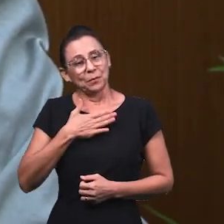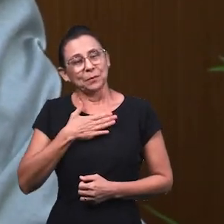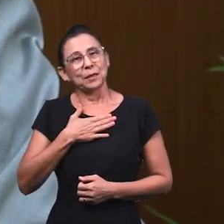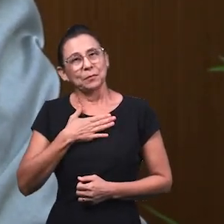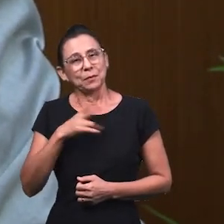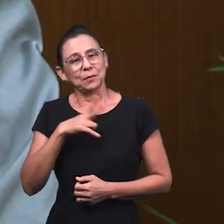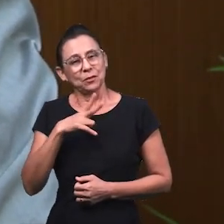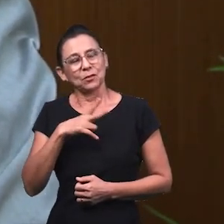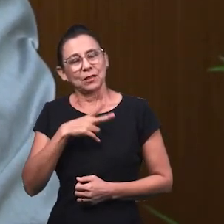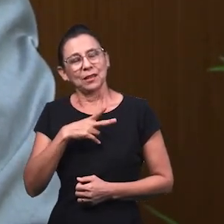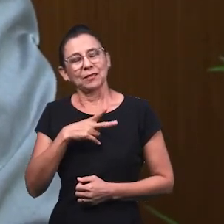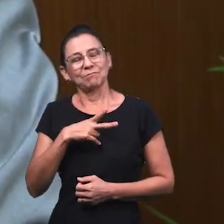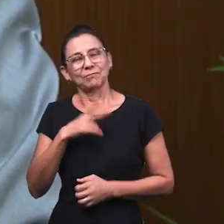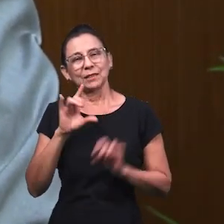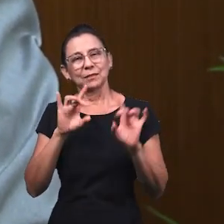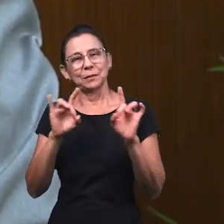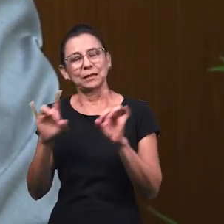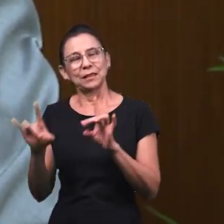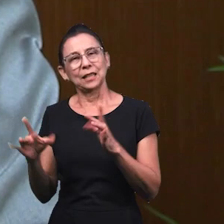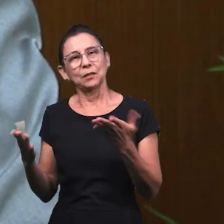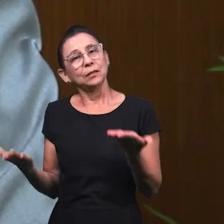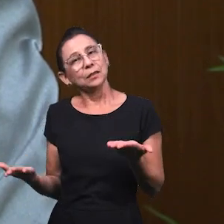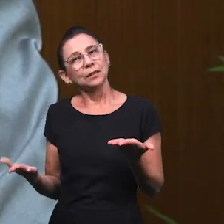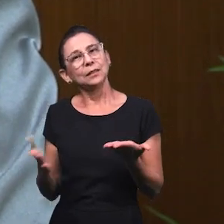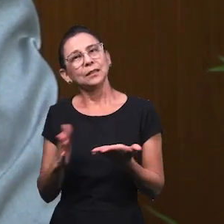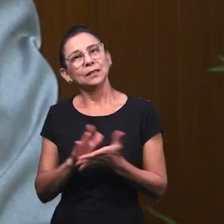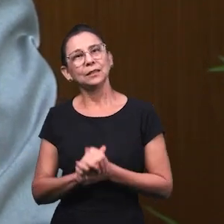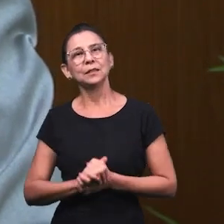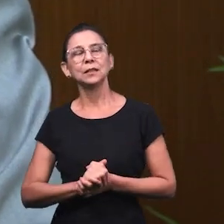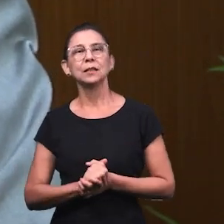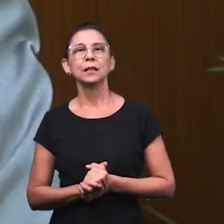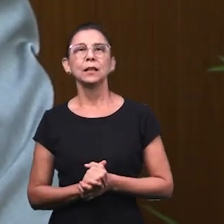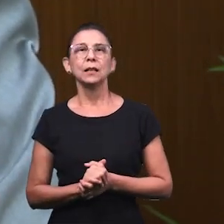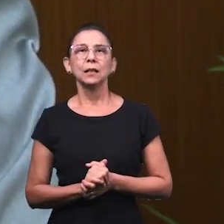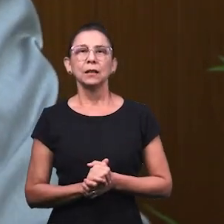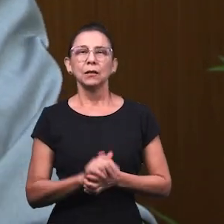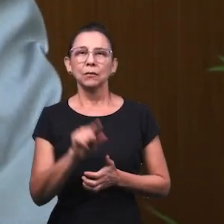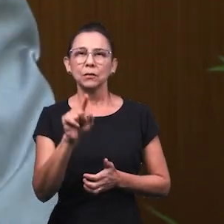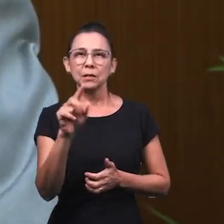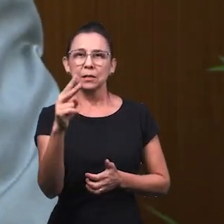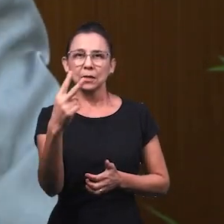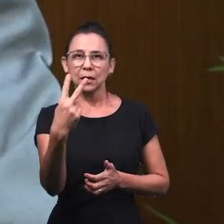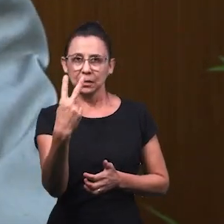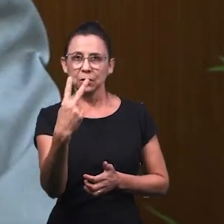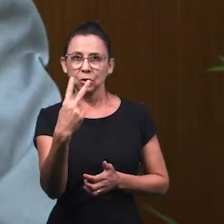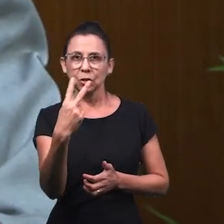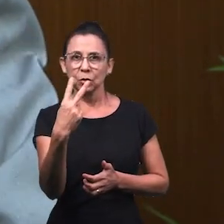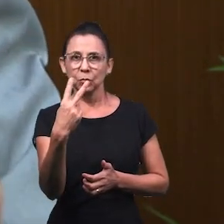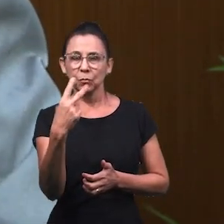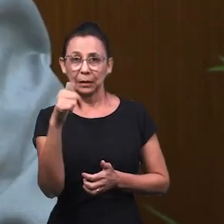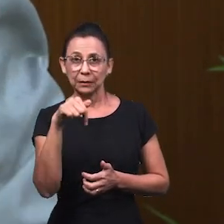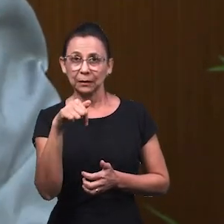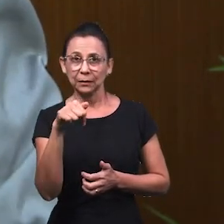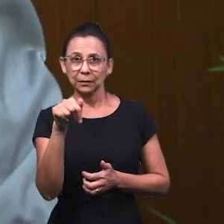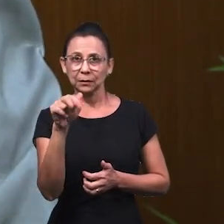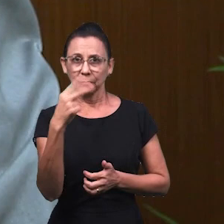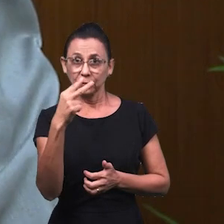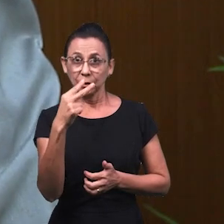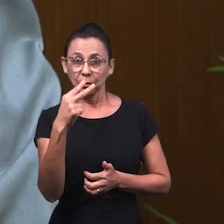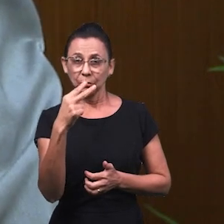está sendo especial. E eu espero que isso que você assistiu, que você ouviu, que você viu